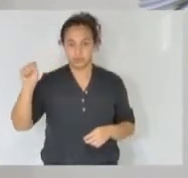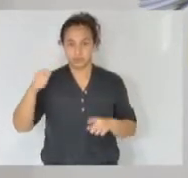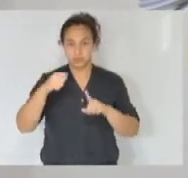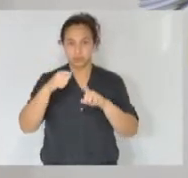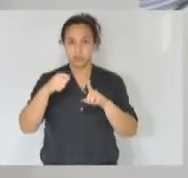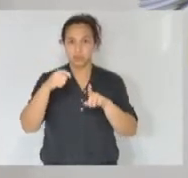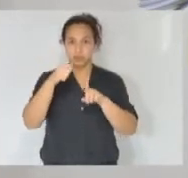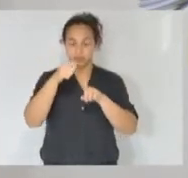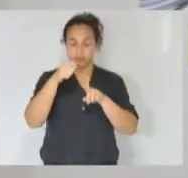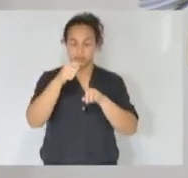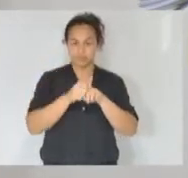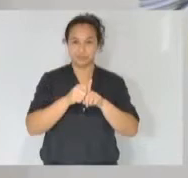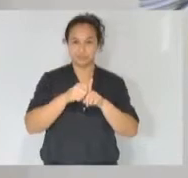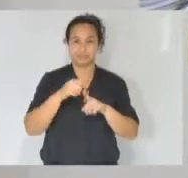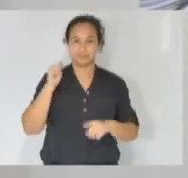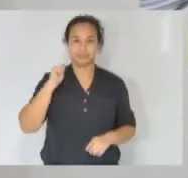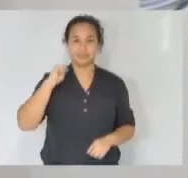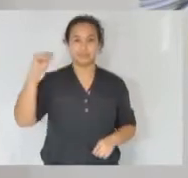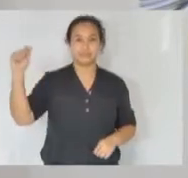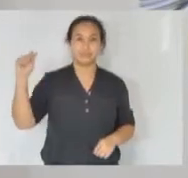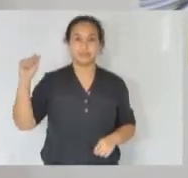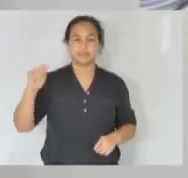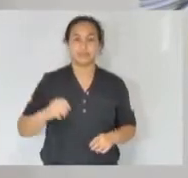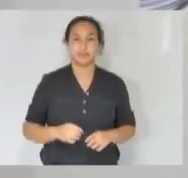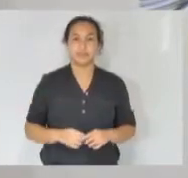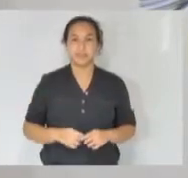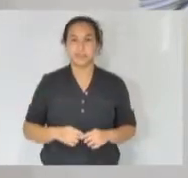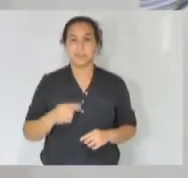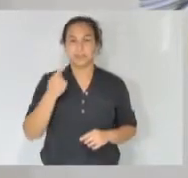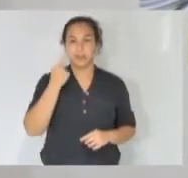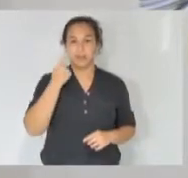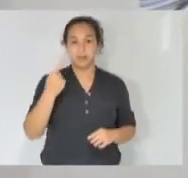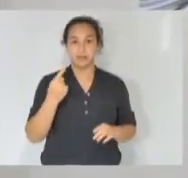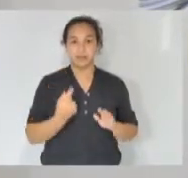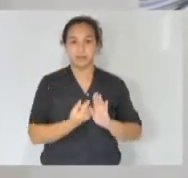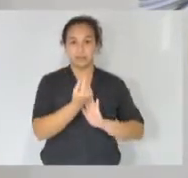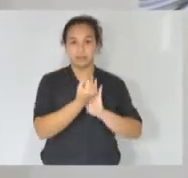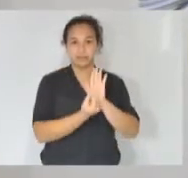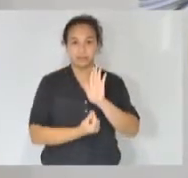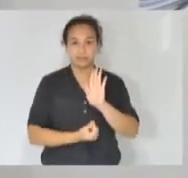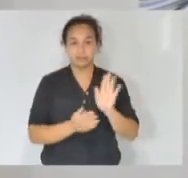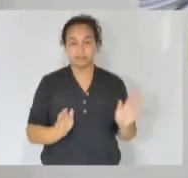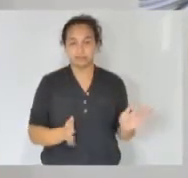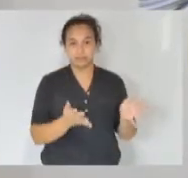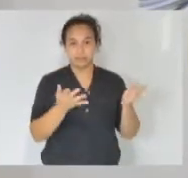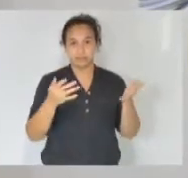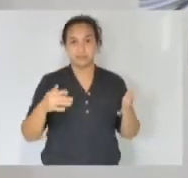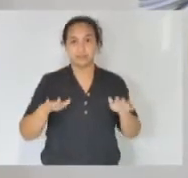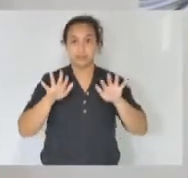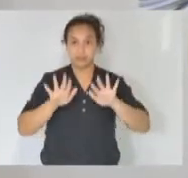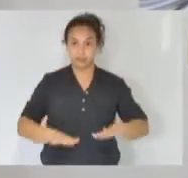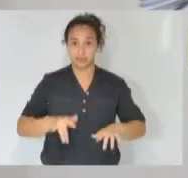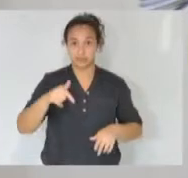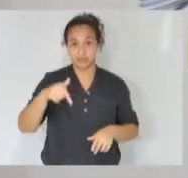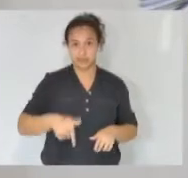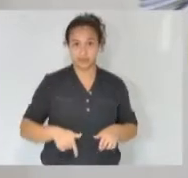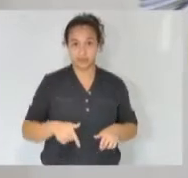ser definidos quais os incentivos fiscais que continuarão prevalecendo dentro do